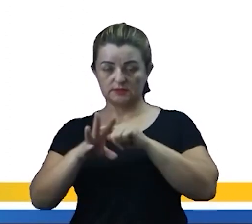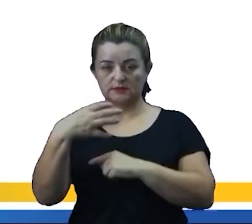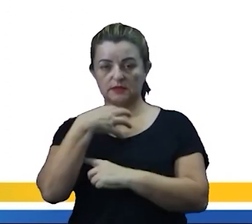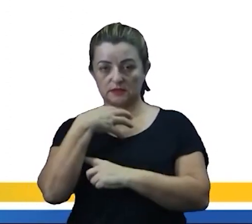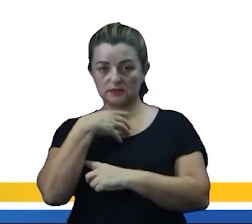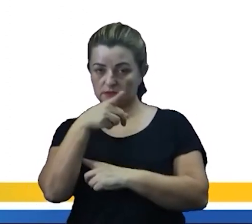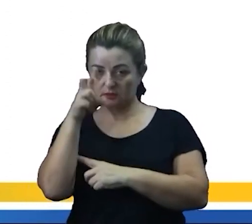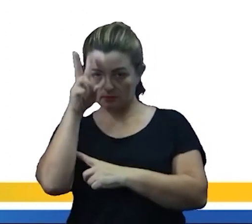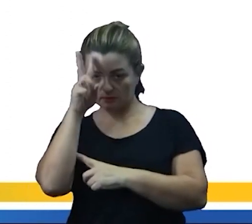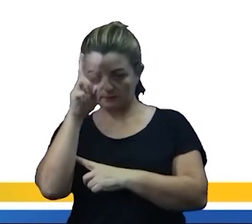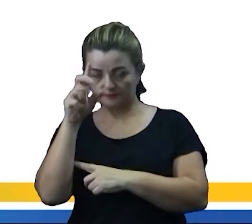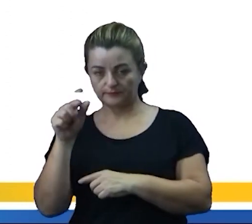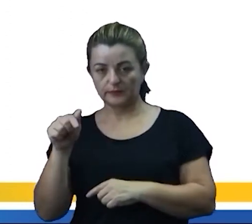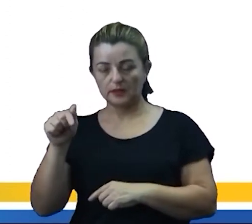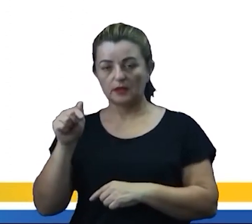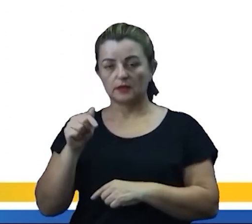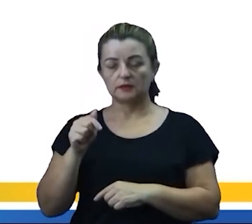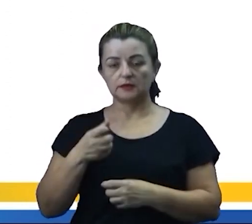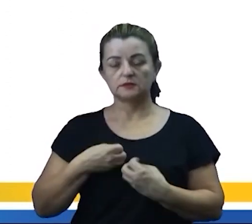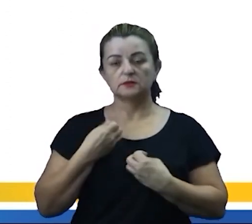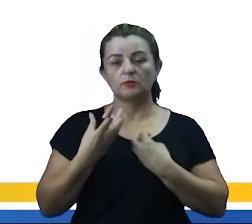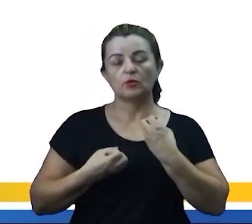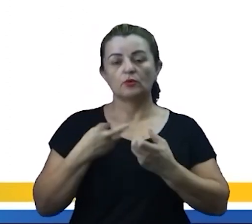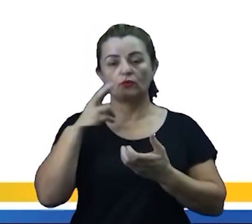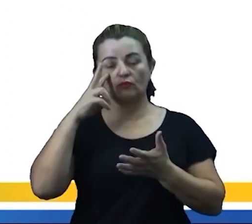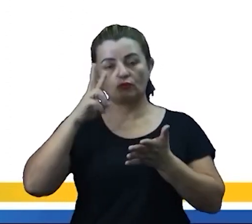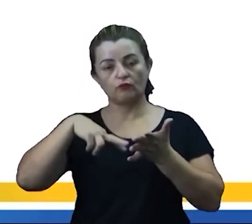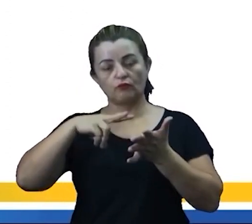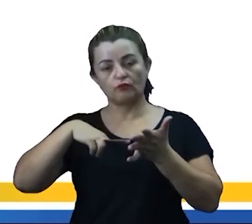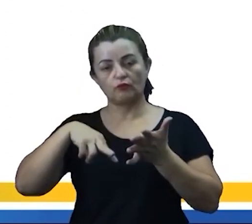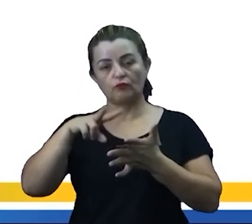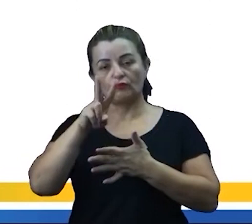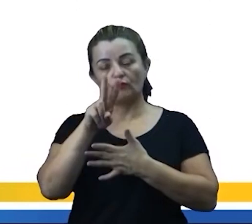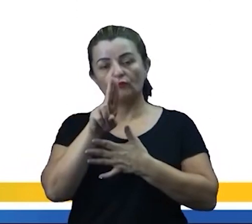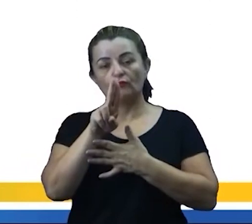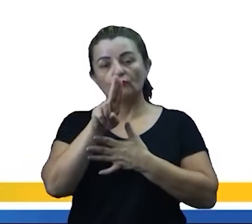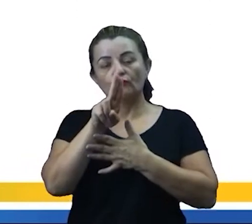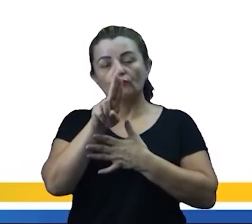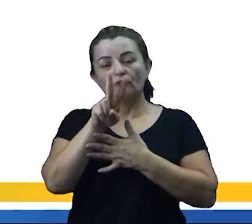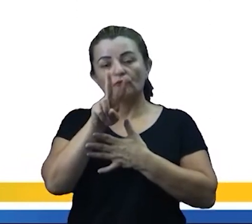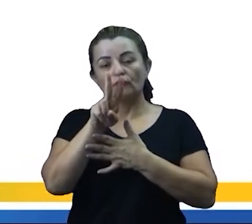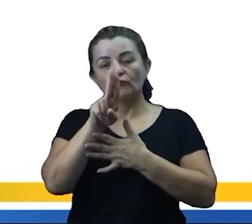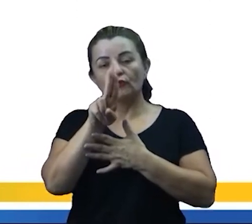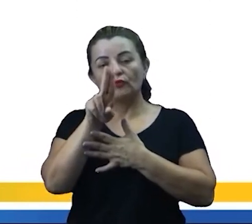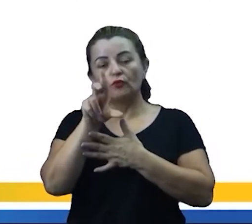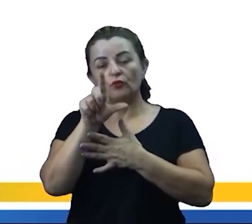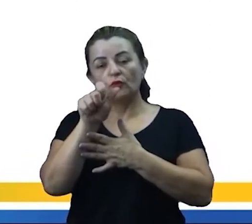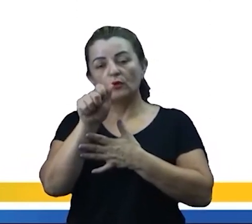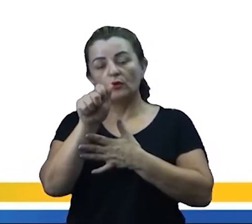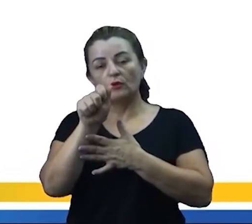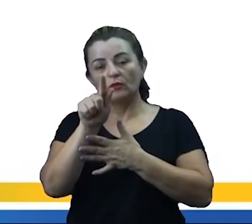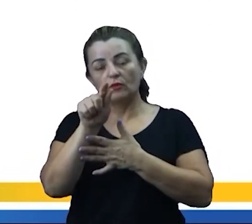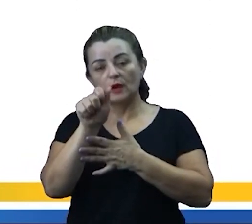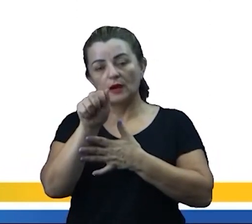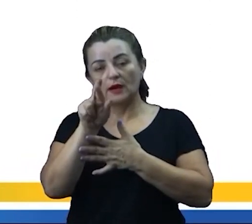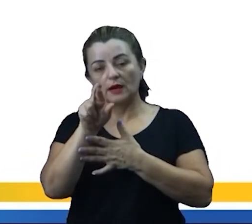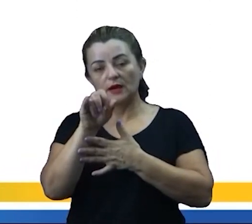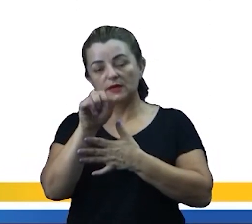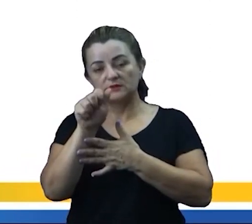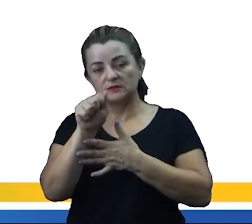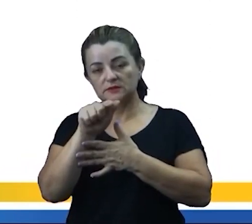tá? Nesse poema foi possível observar a vulgarização da figura da mulher, o medievalismo